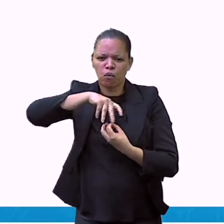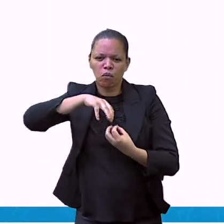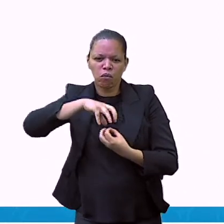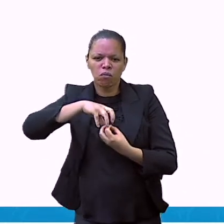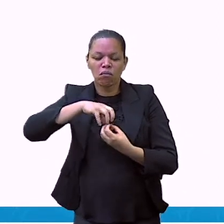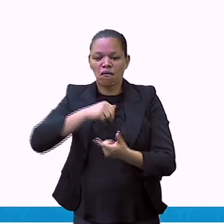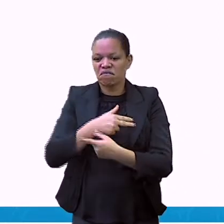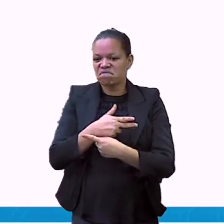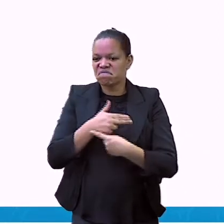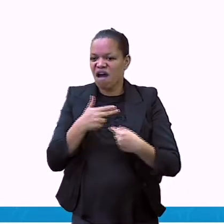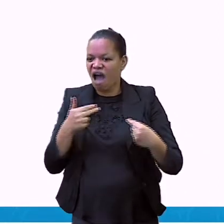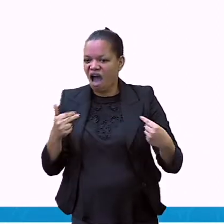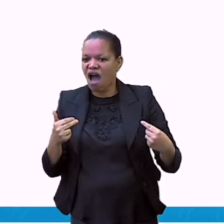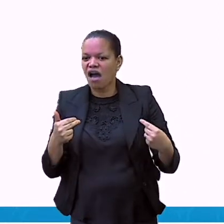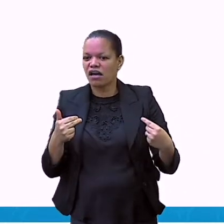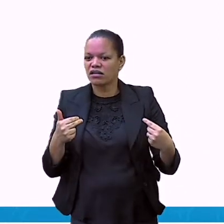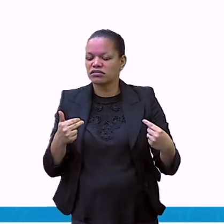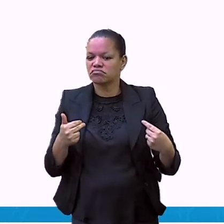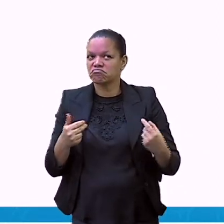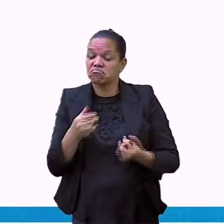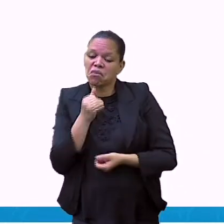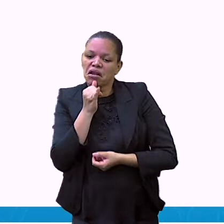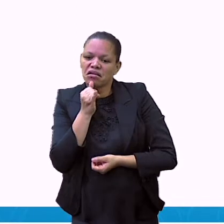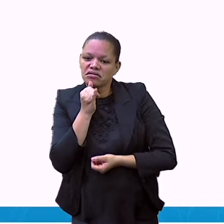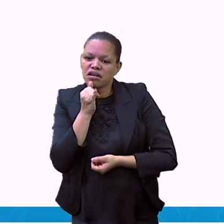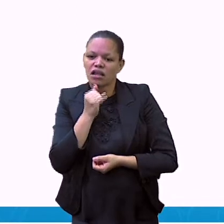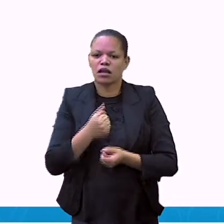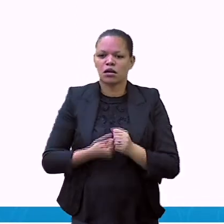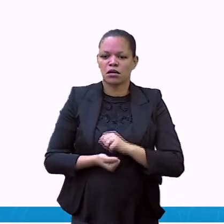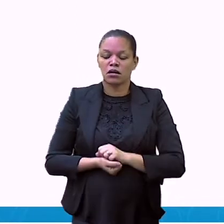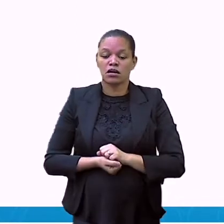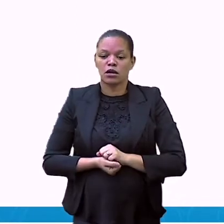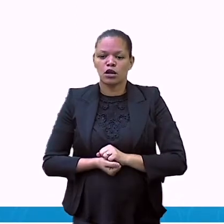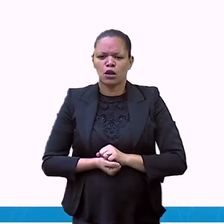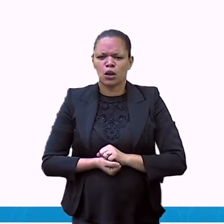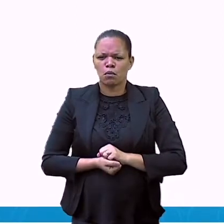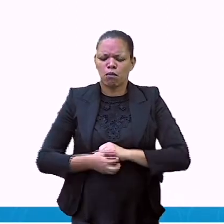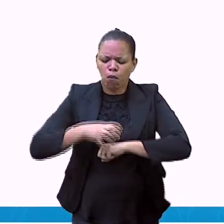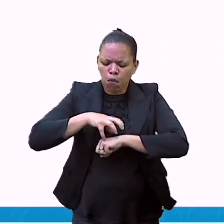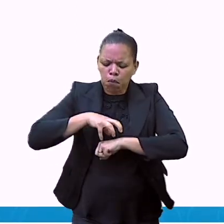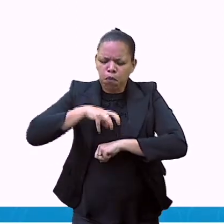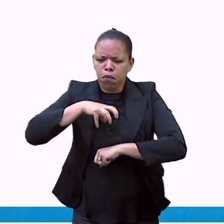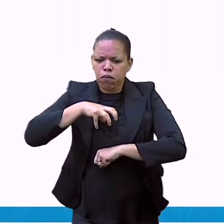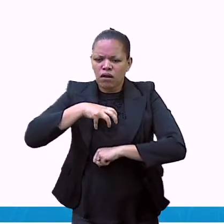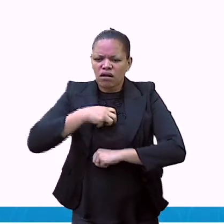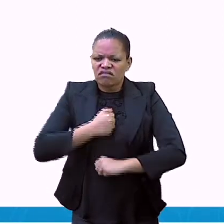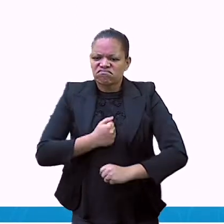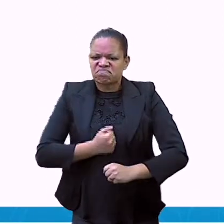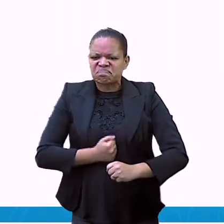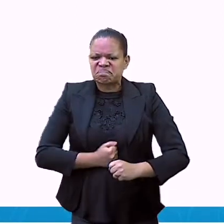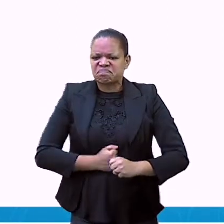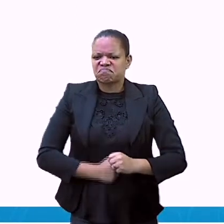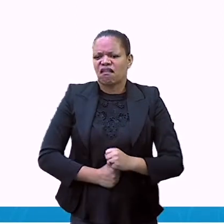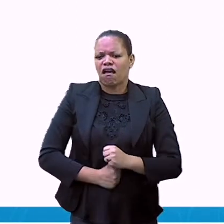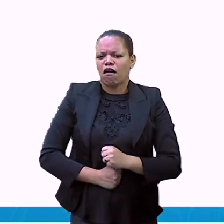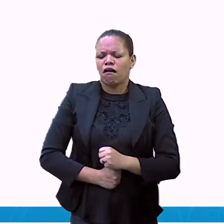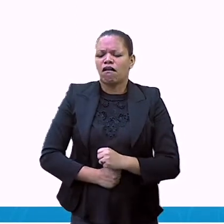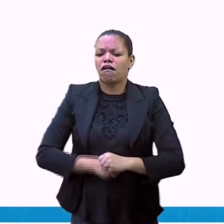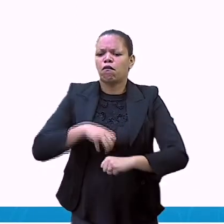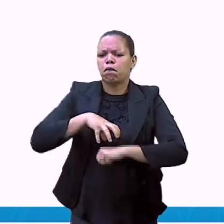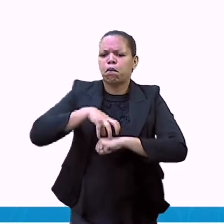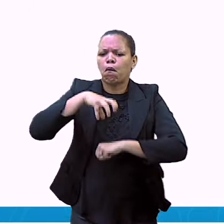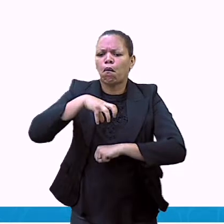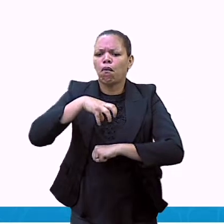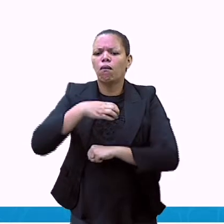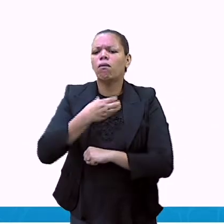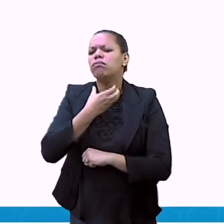teve uma infecção intestinal muito forte, uma diarreia, uma infecção de garganta,